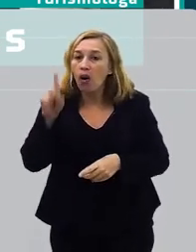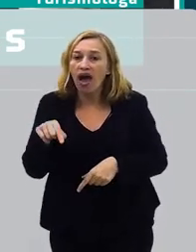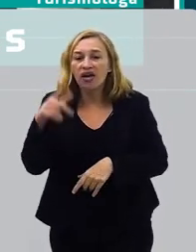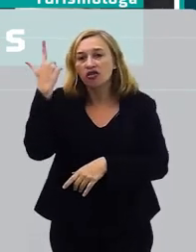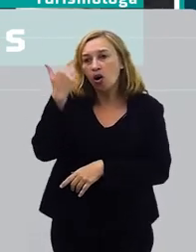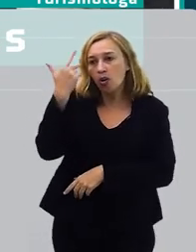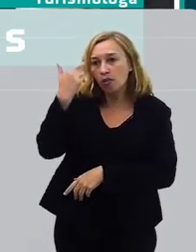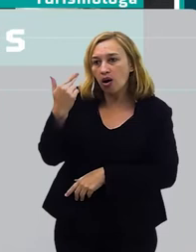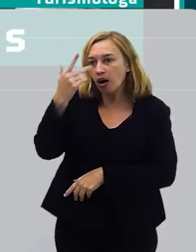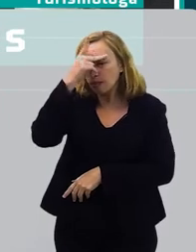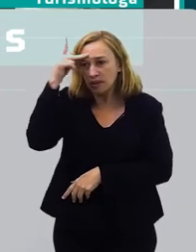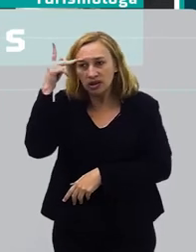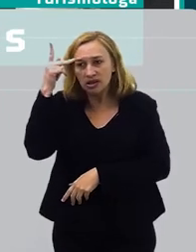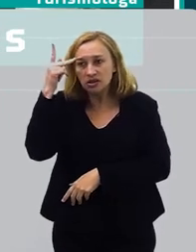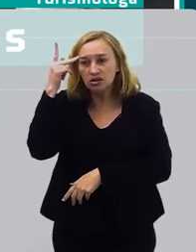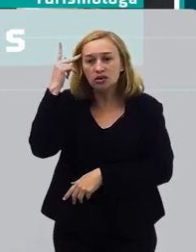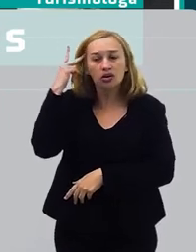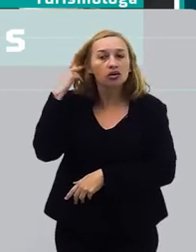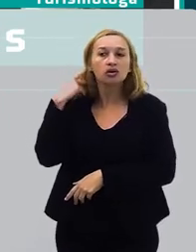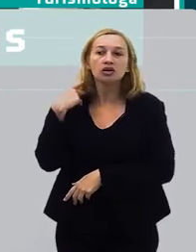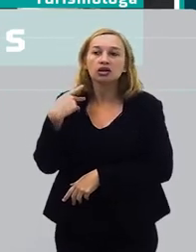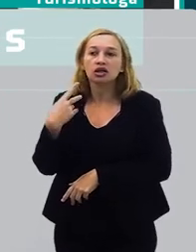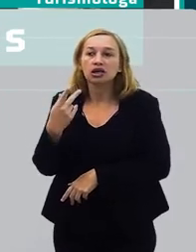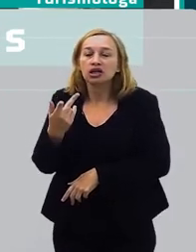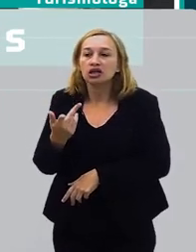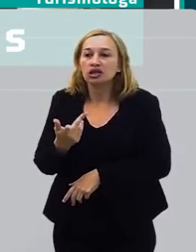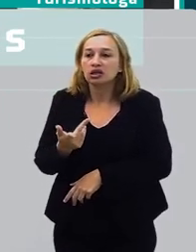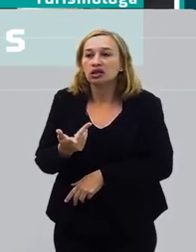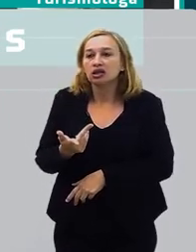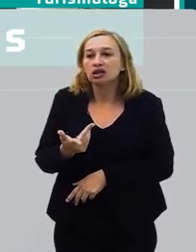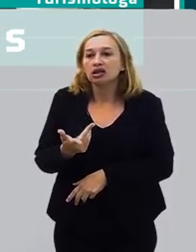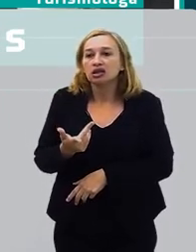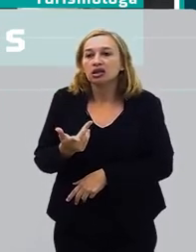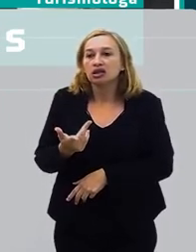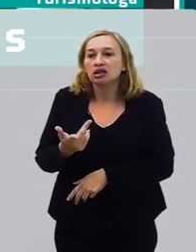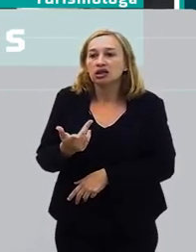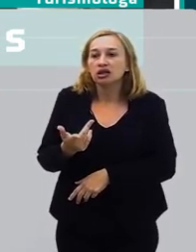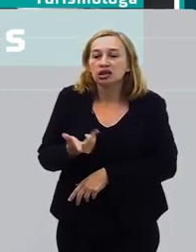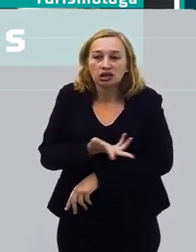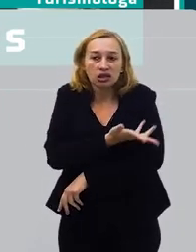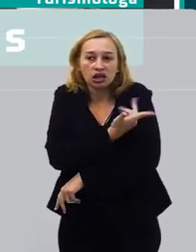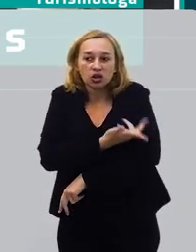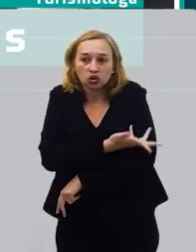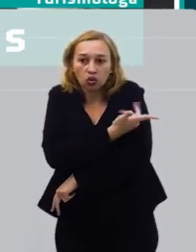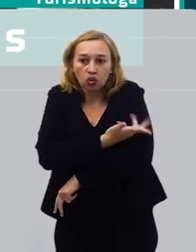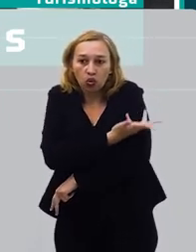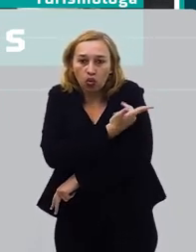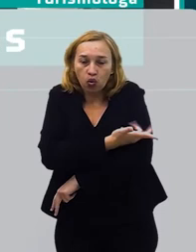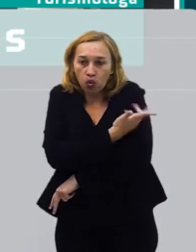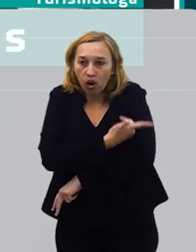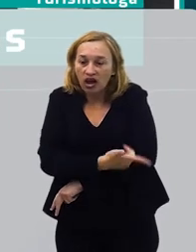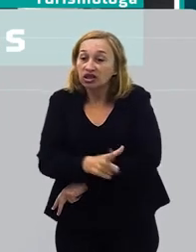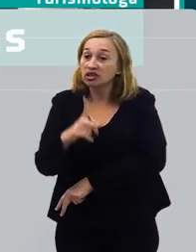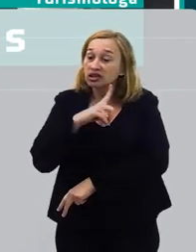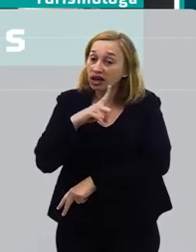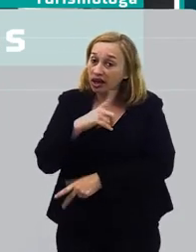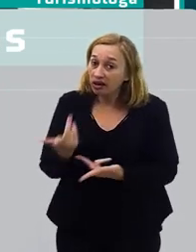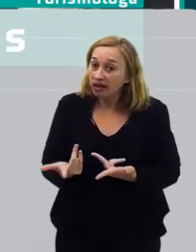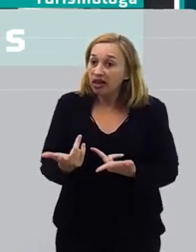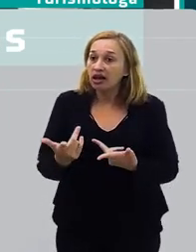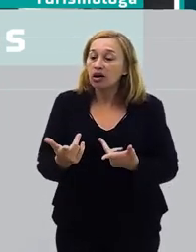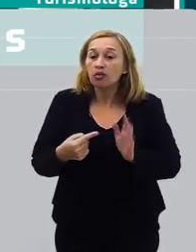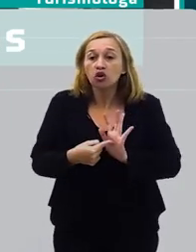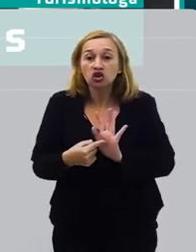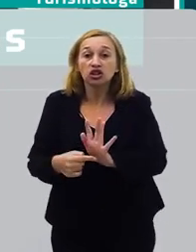não é normal alguém que tatua ela na testa ainda ser chamado de ele. Assim, foram duas vezes por